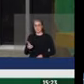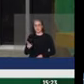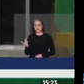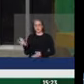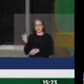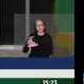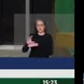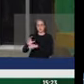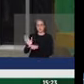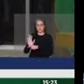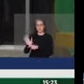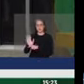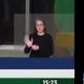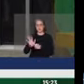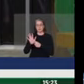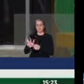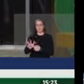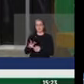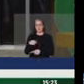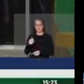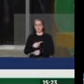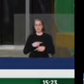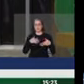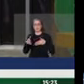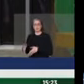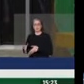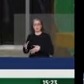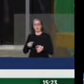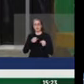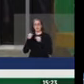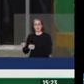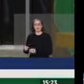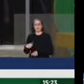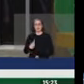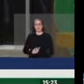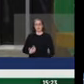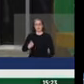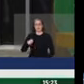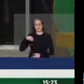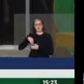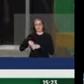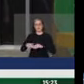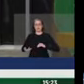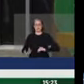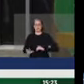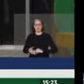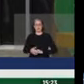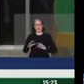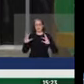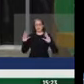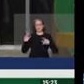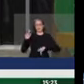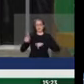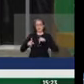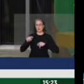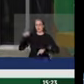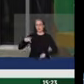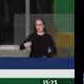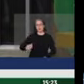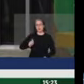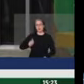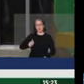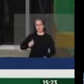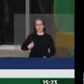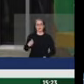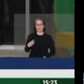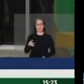vídeo. Acabamos de tomar o poder. Estamos dentro do Congresso. Todo o povo está aqui em cima.